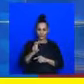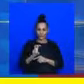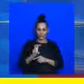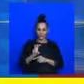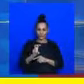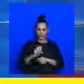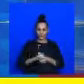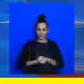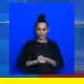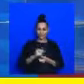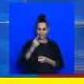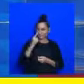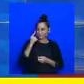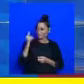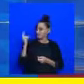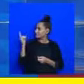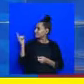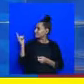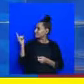1895.